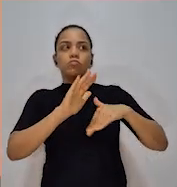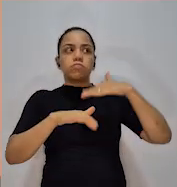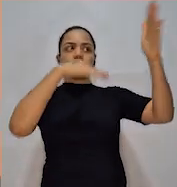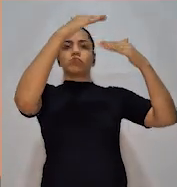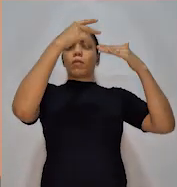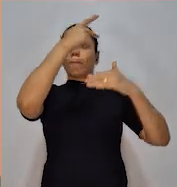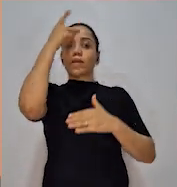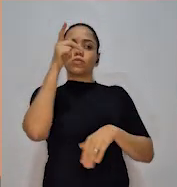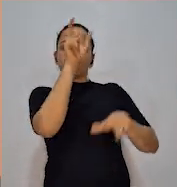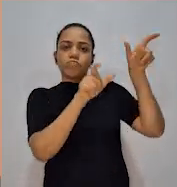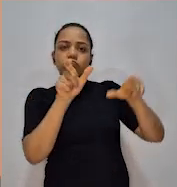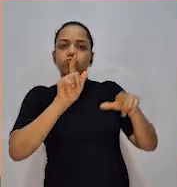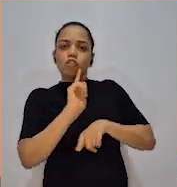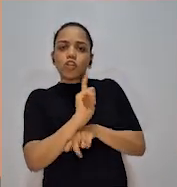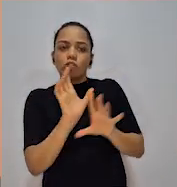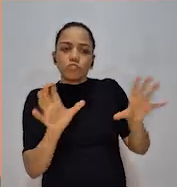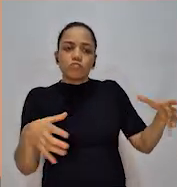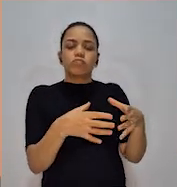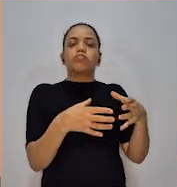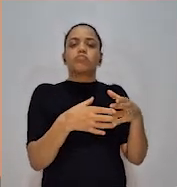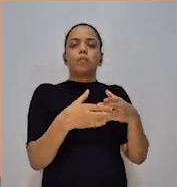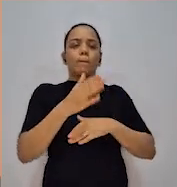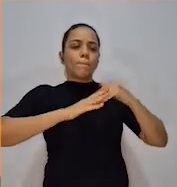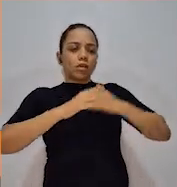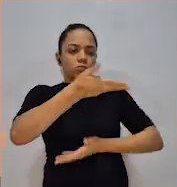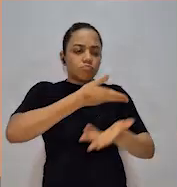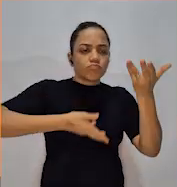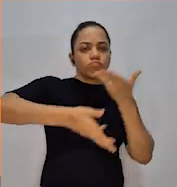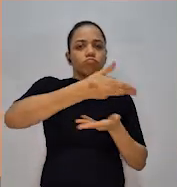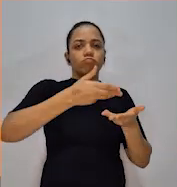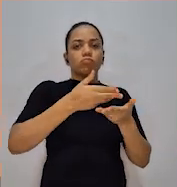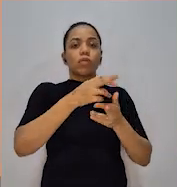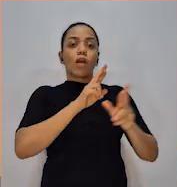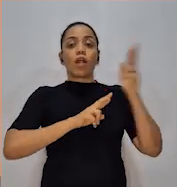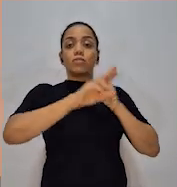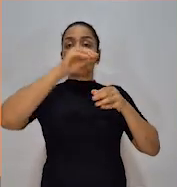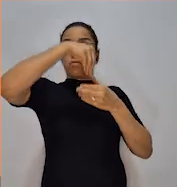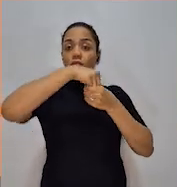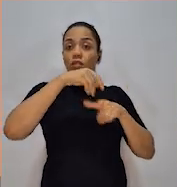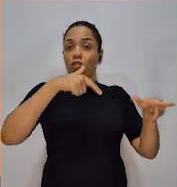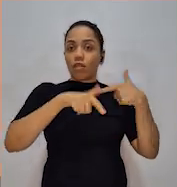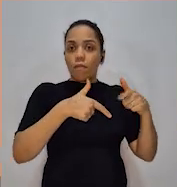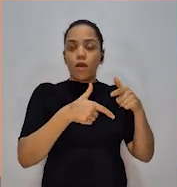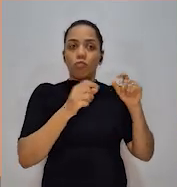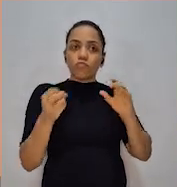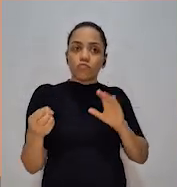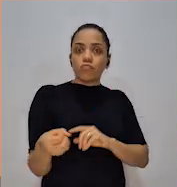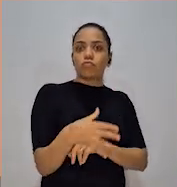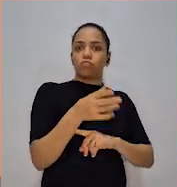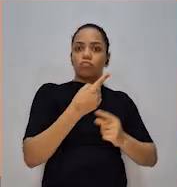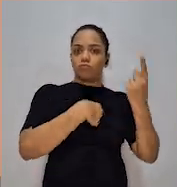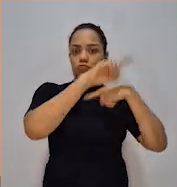pessoas, a troca de boas práticas e a inovação nas relações de trabalho. É nesse contexto que realizamos